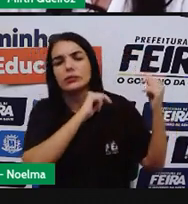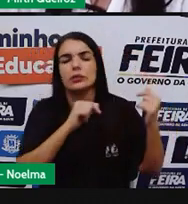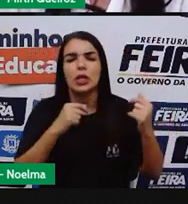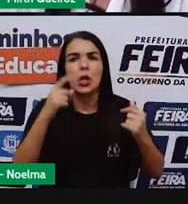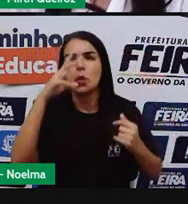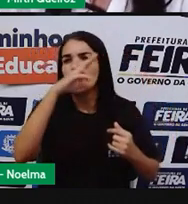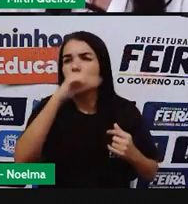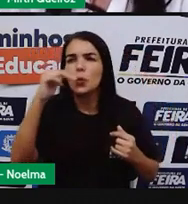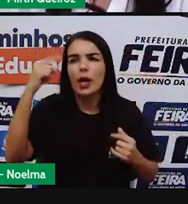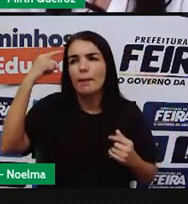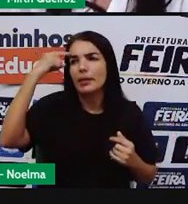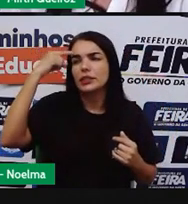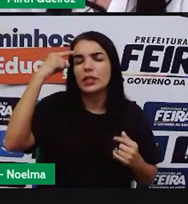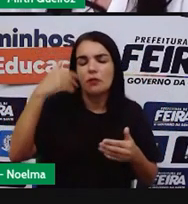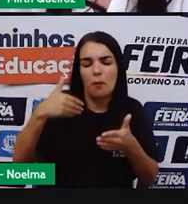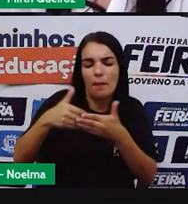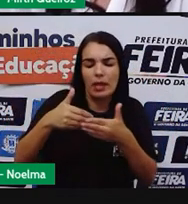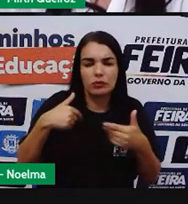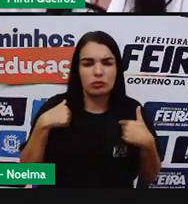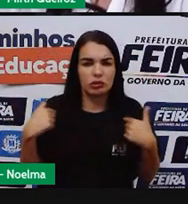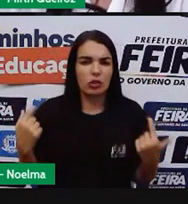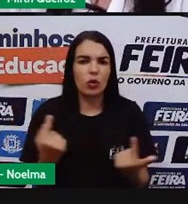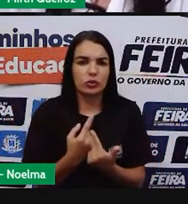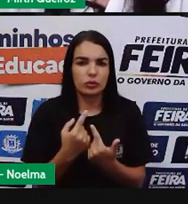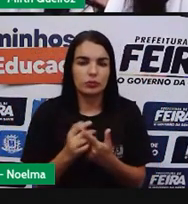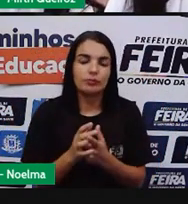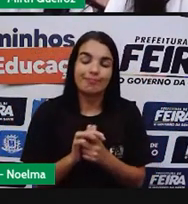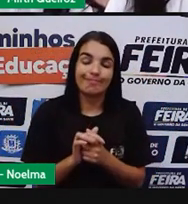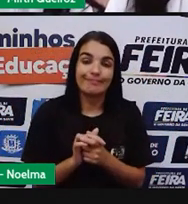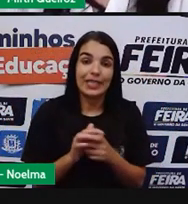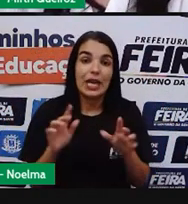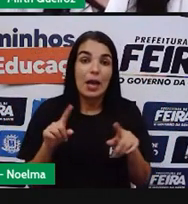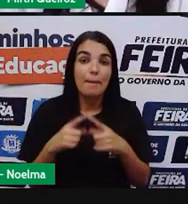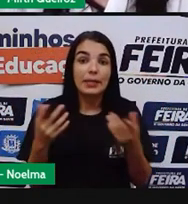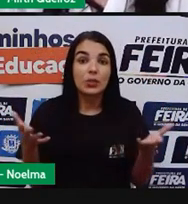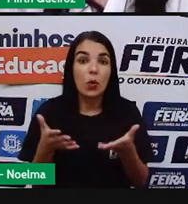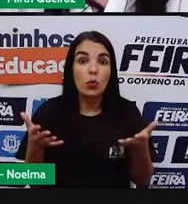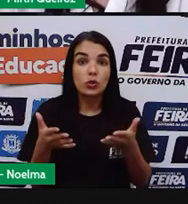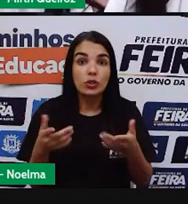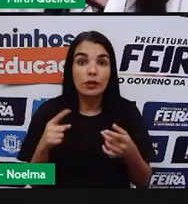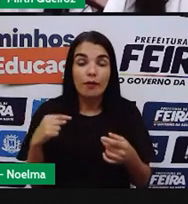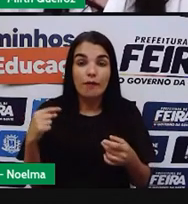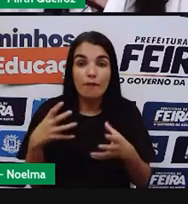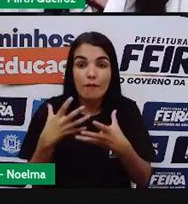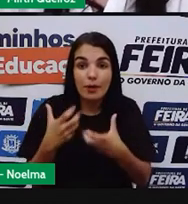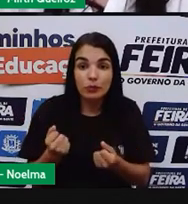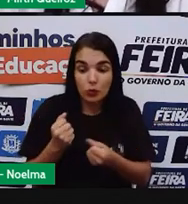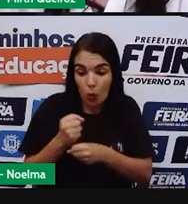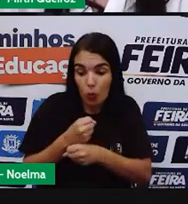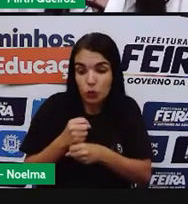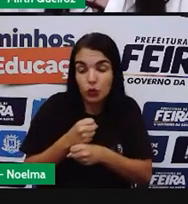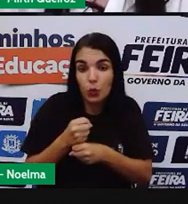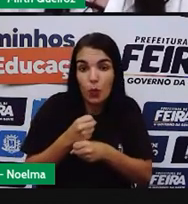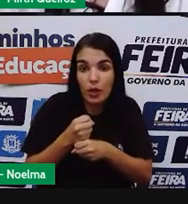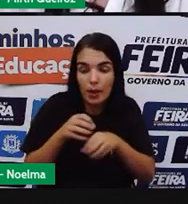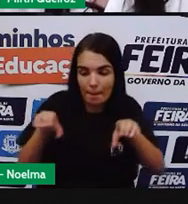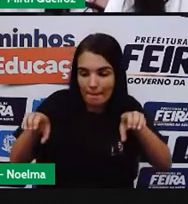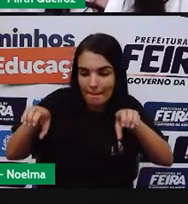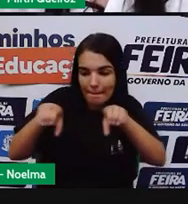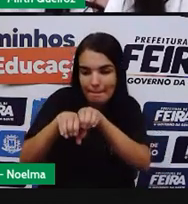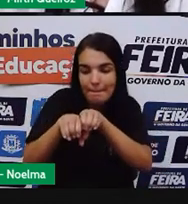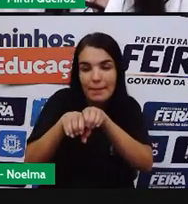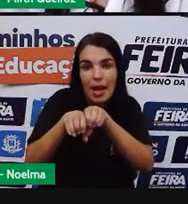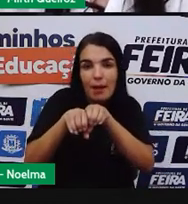gente, mas, infelizmente, aconteceu. E hoje nós iremos construir uma cápsula do